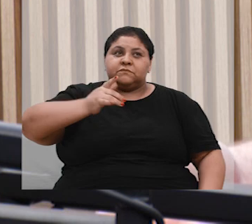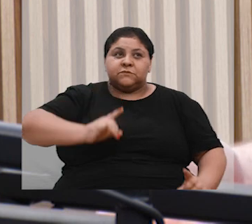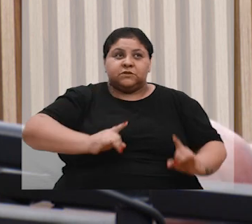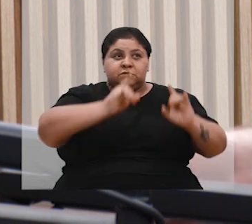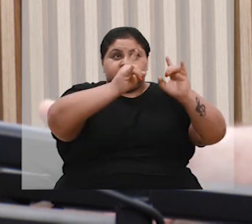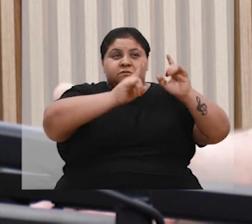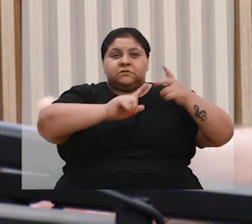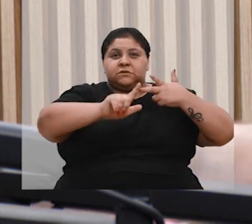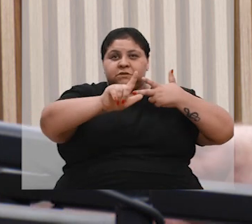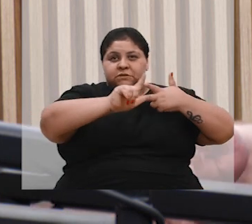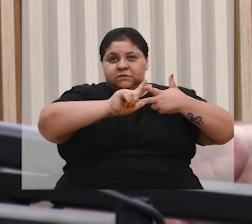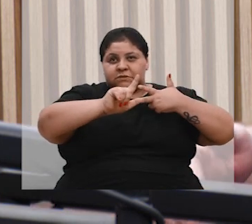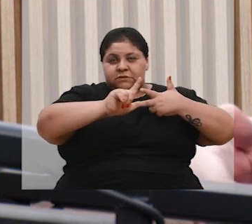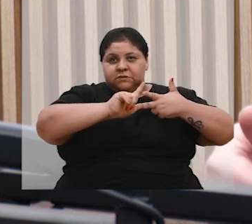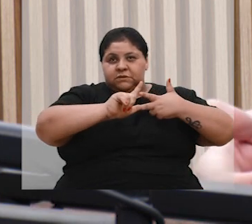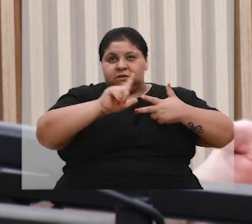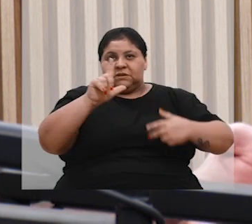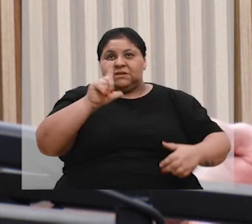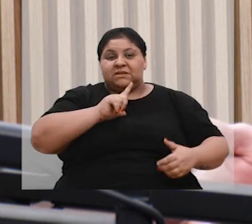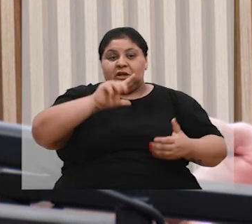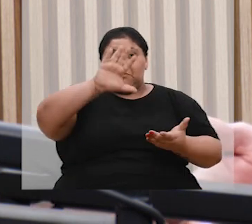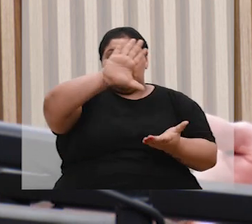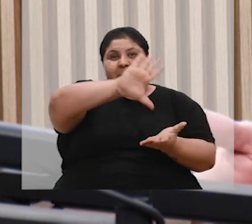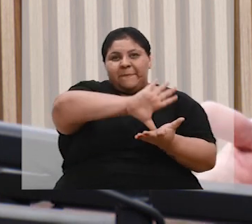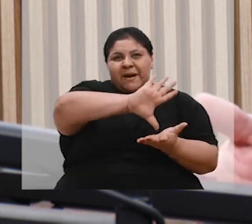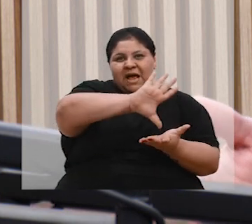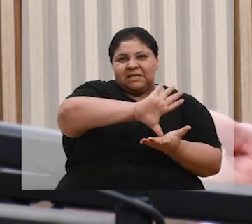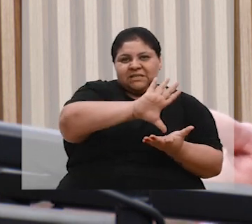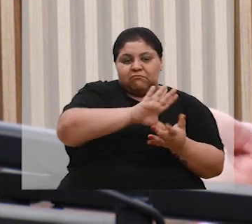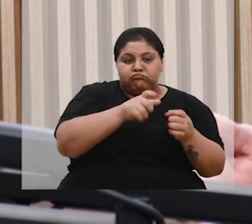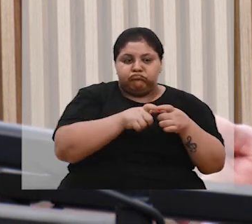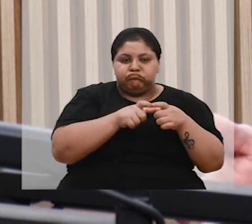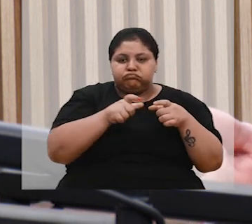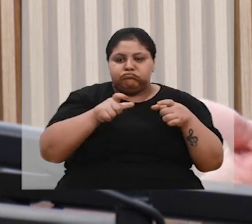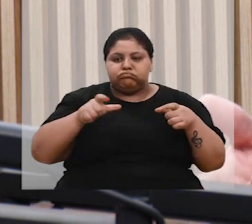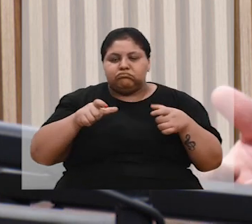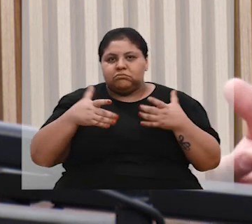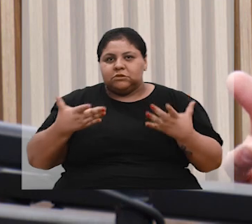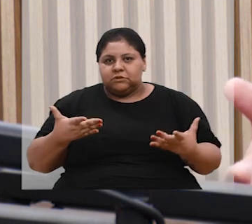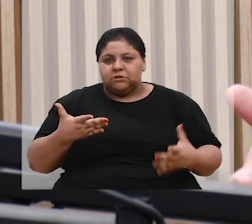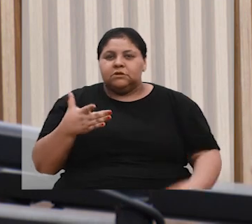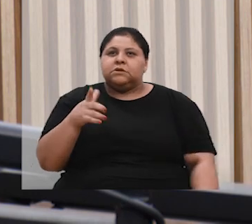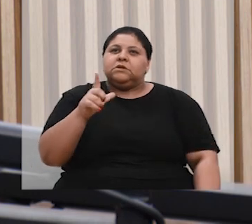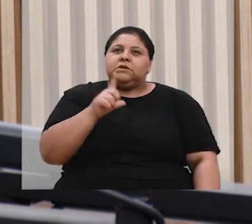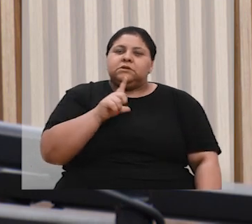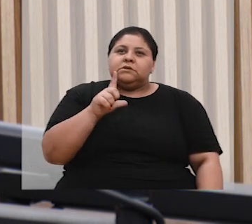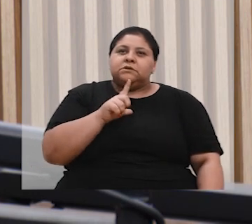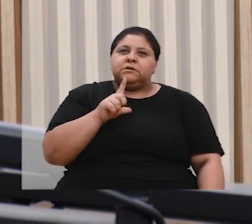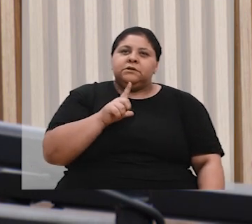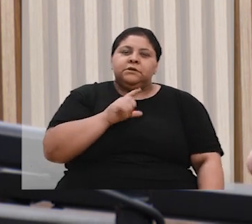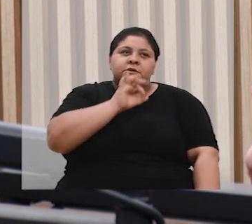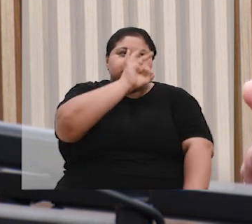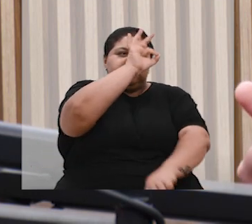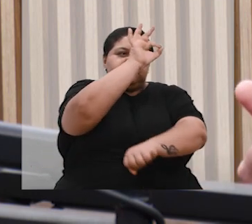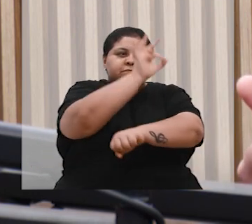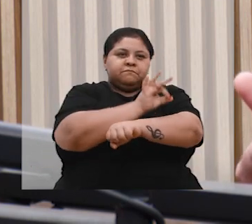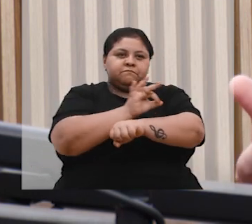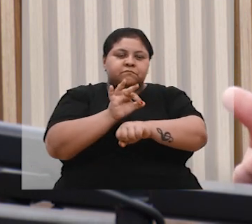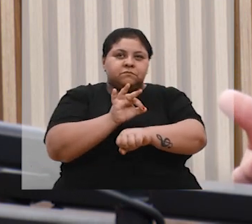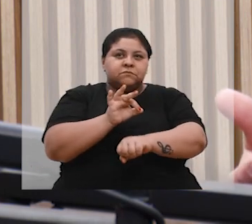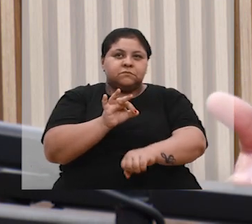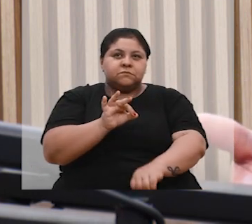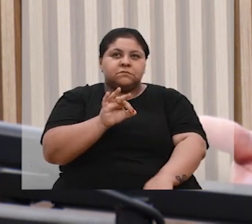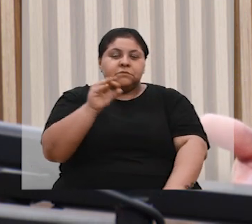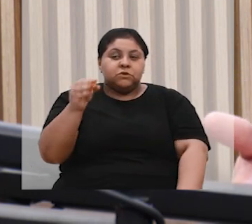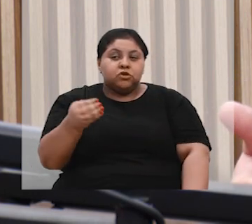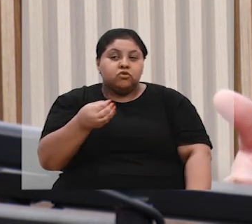ao prédio legislativo há uma praça, uma grande praça. Havia, por parte do arquiteto, a